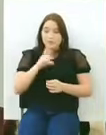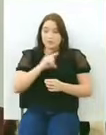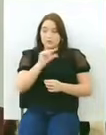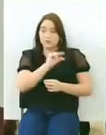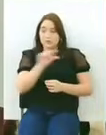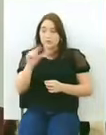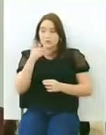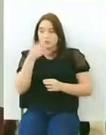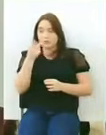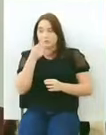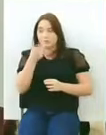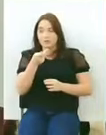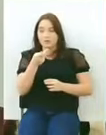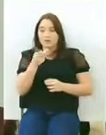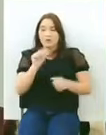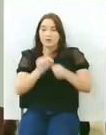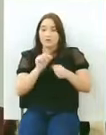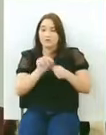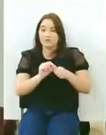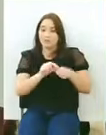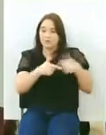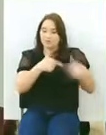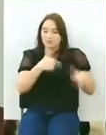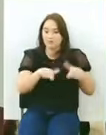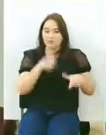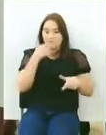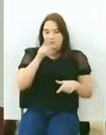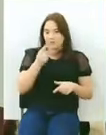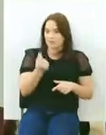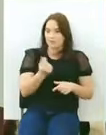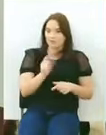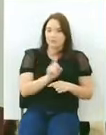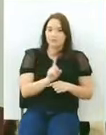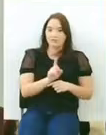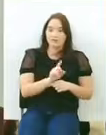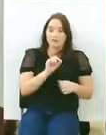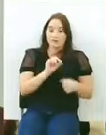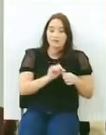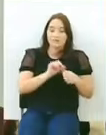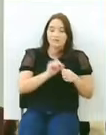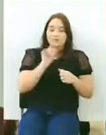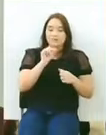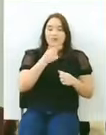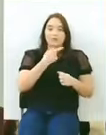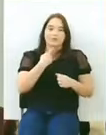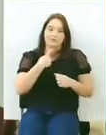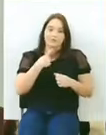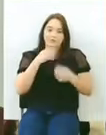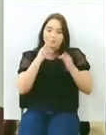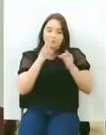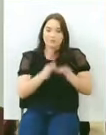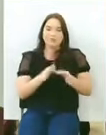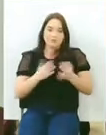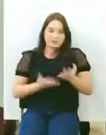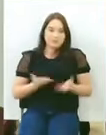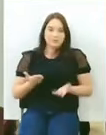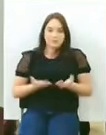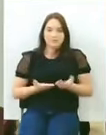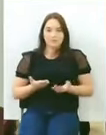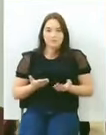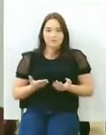desse versículo, dizendo: não façam seu trabalho para ganhar dinheiro, mas com o verdadeiro desejo de